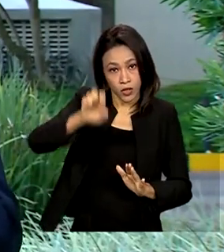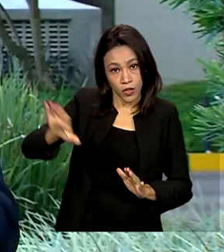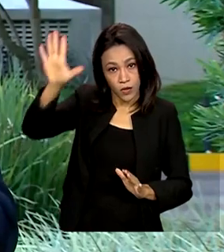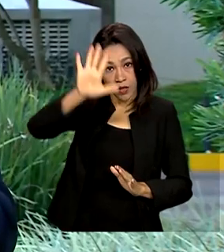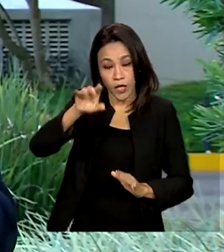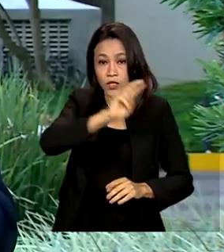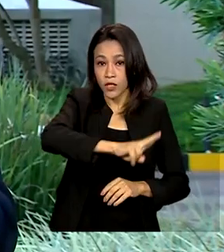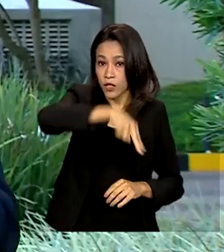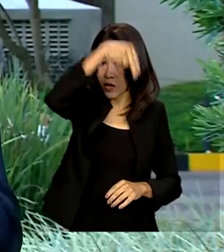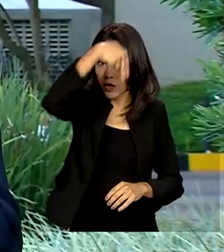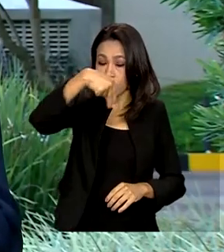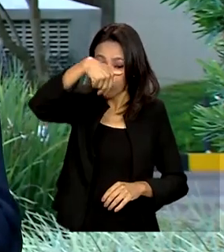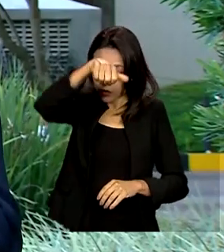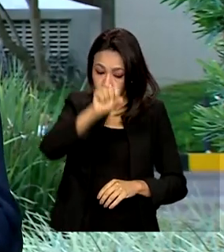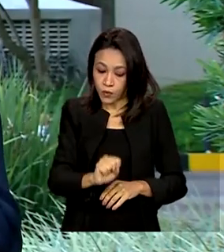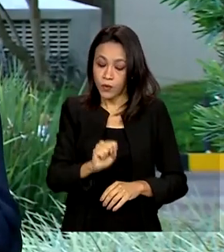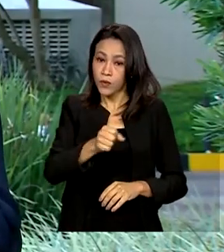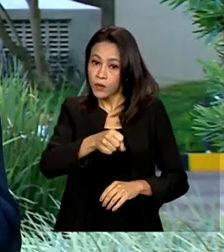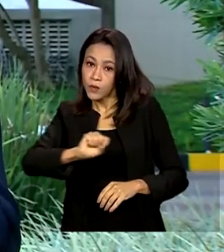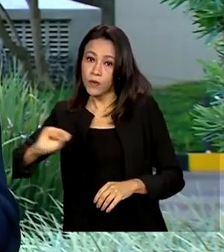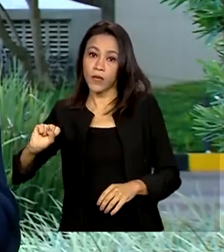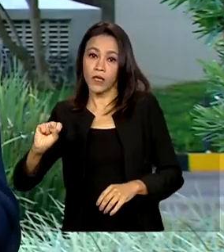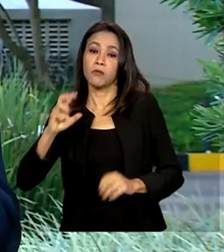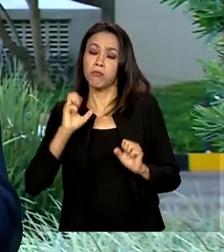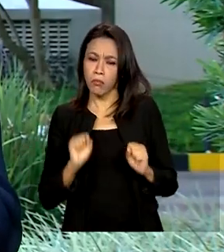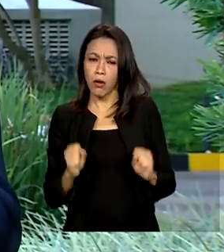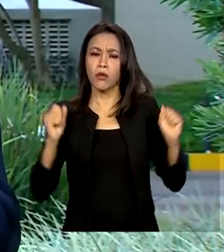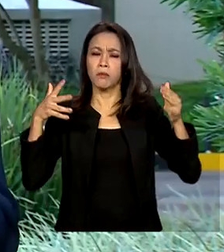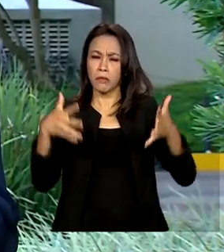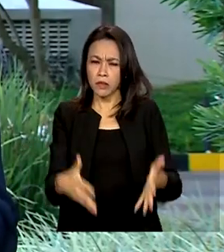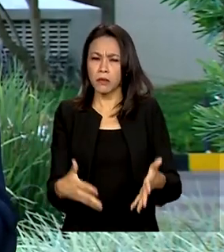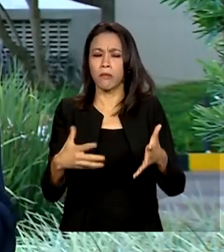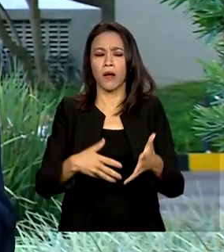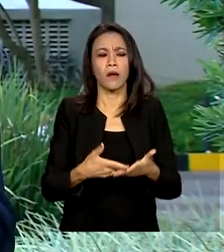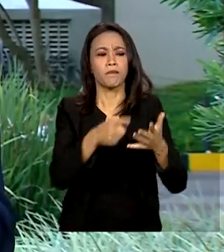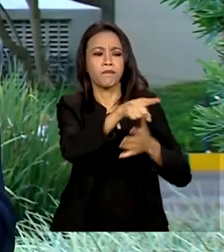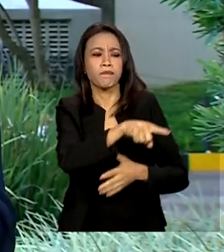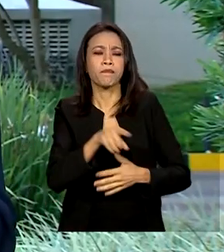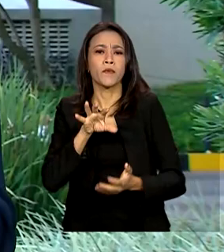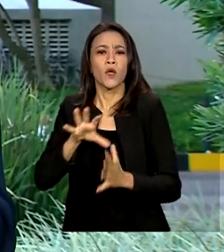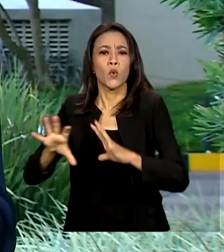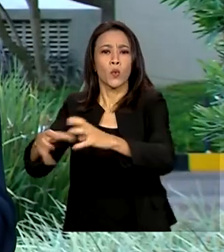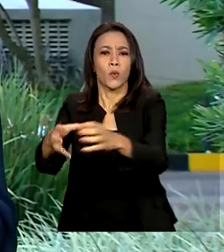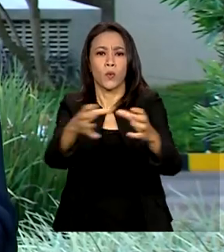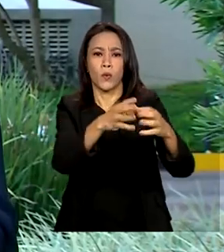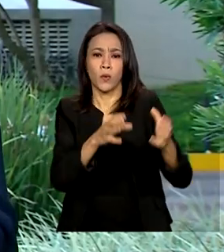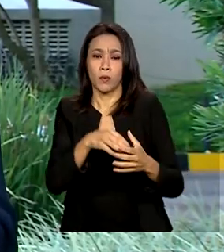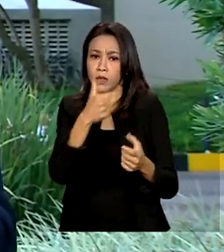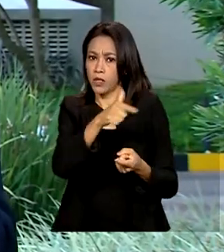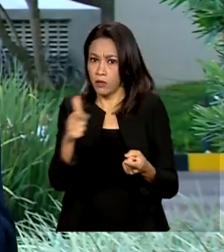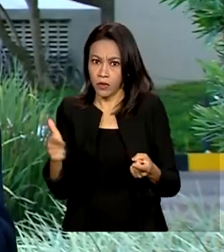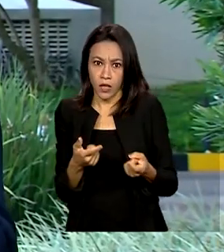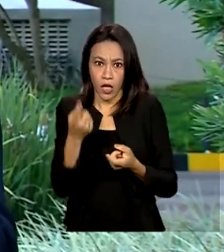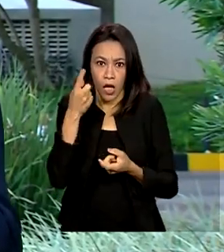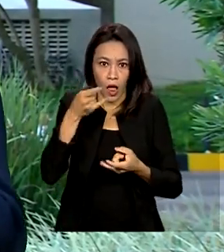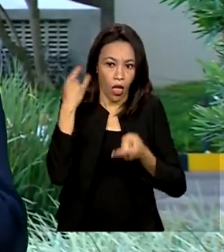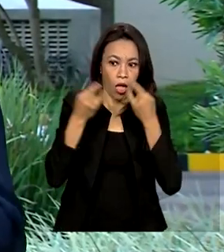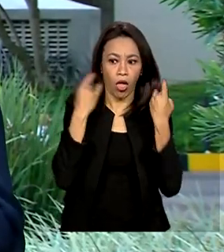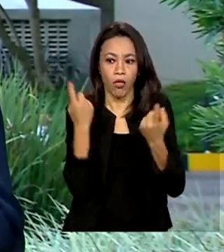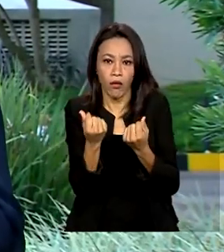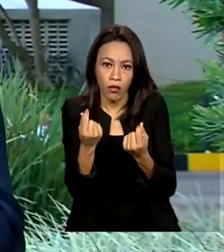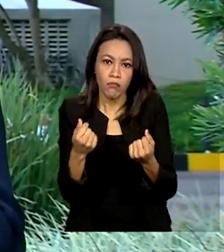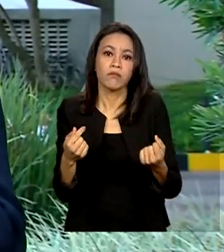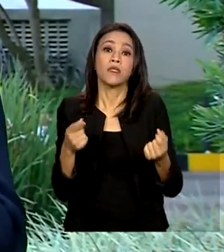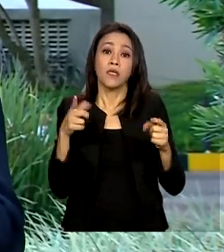Sul e o Sudeste. Podem participar dessa seleção organizações sem fins lucrativos, fundações privadas e cooperativas.